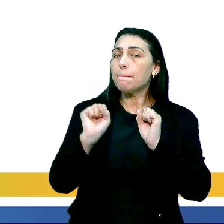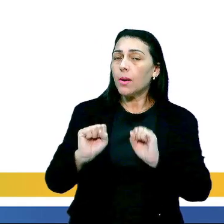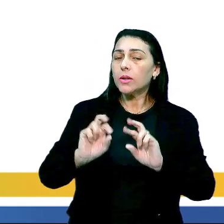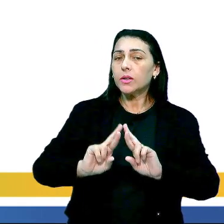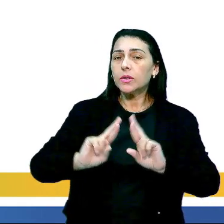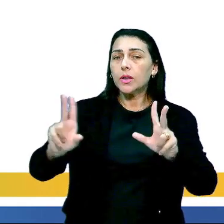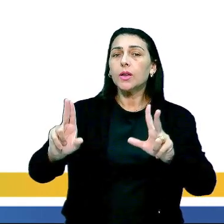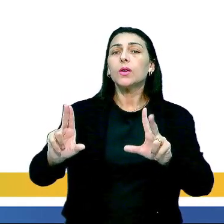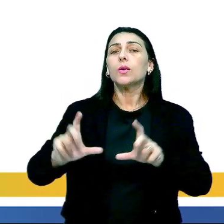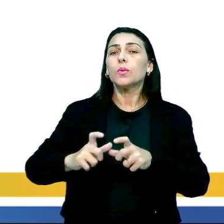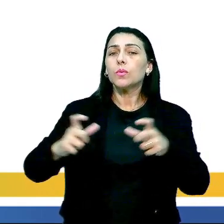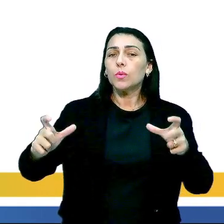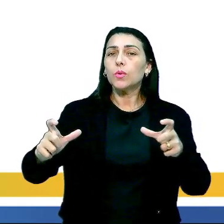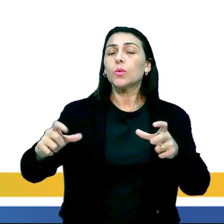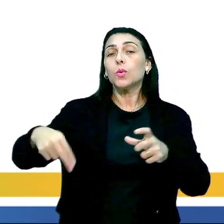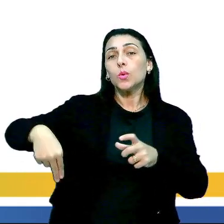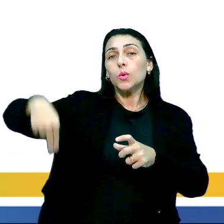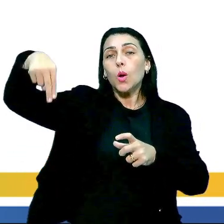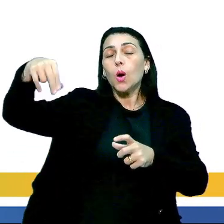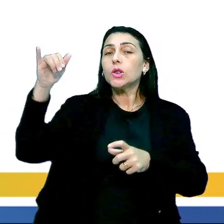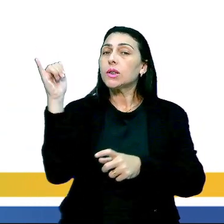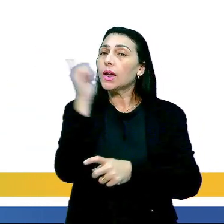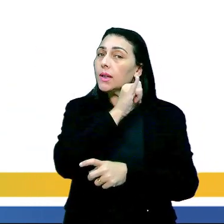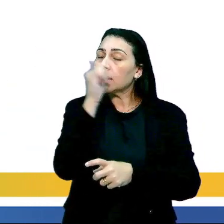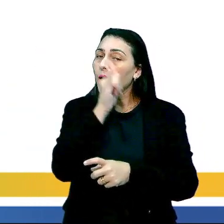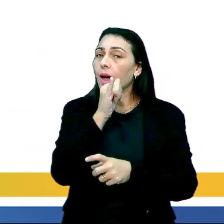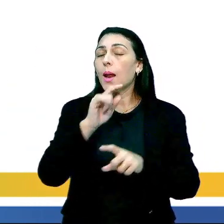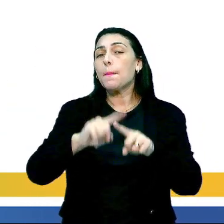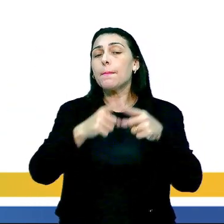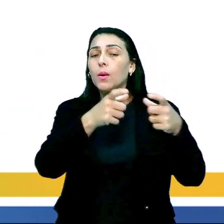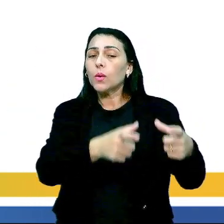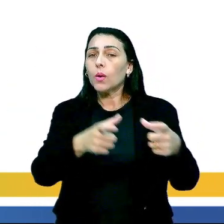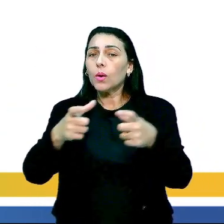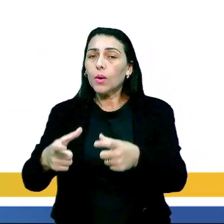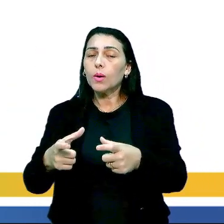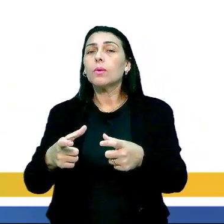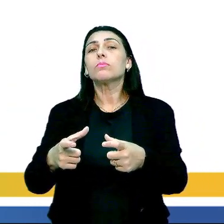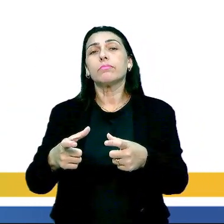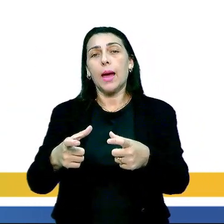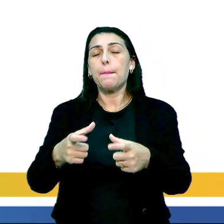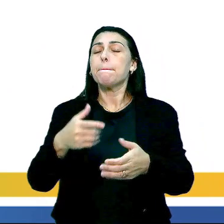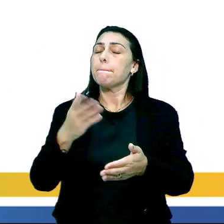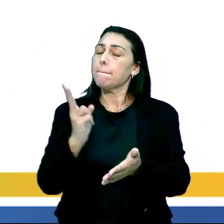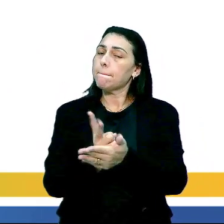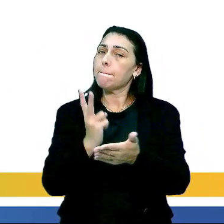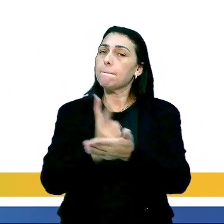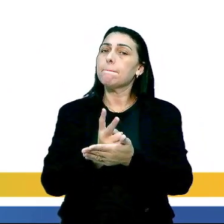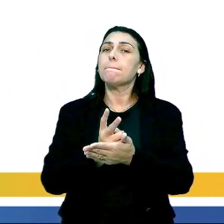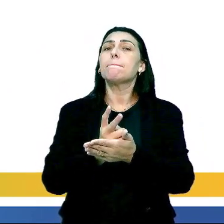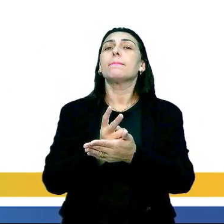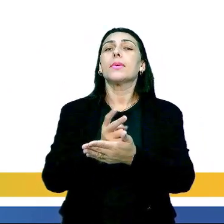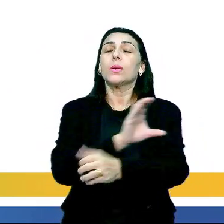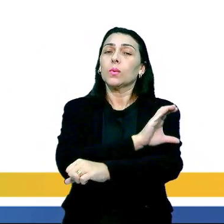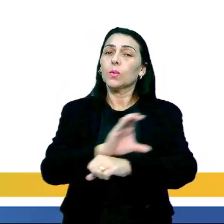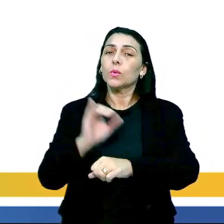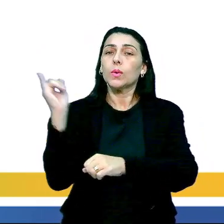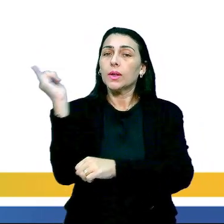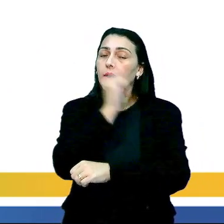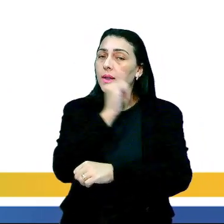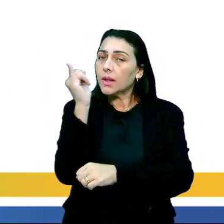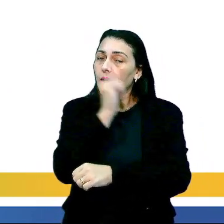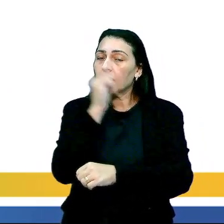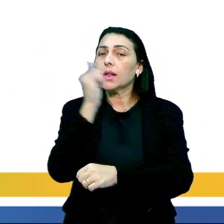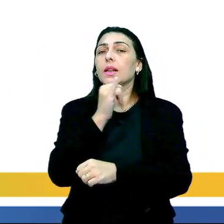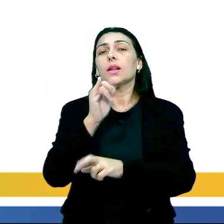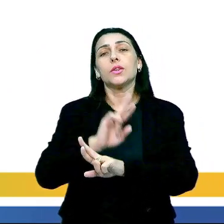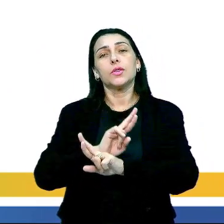da de um vilarejo no norte da Itália, mas ambos compartilham uma cultura italiana comum que os